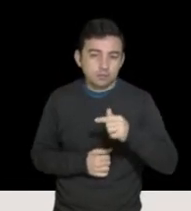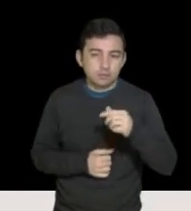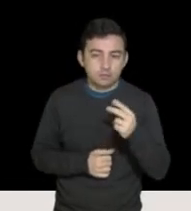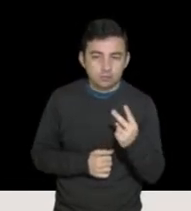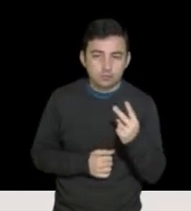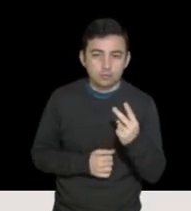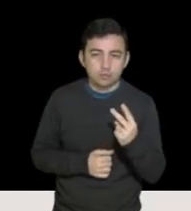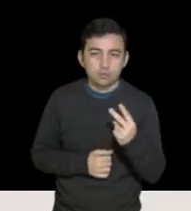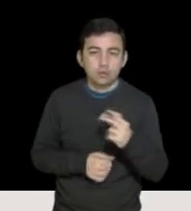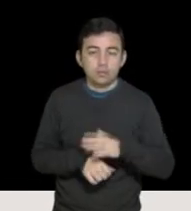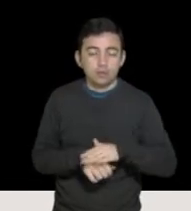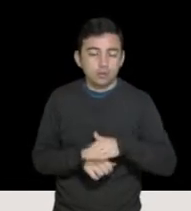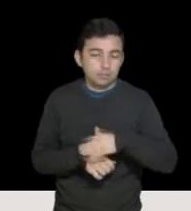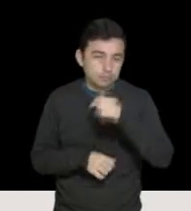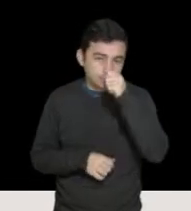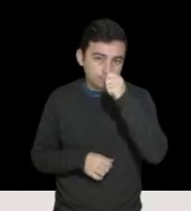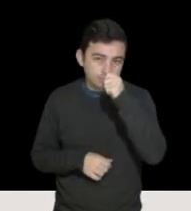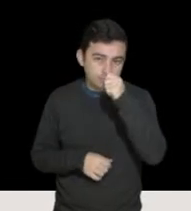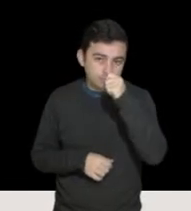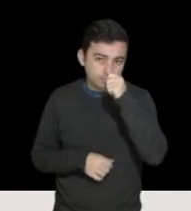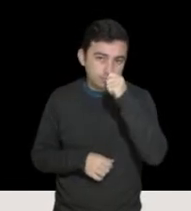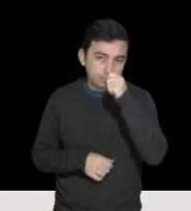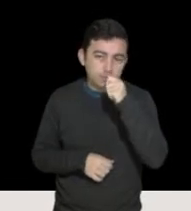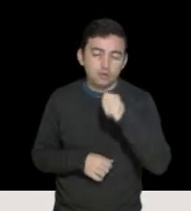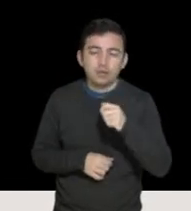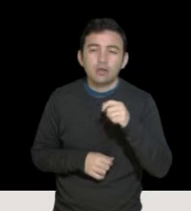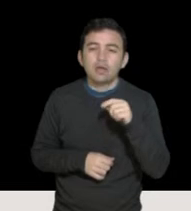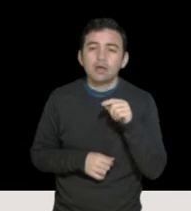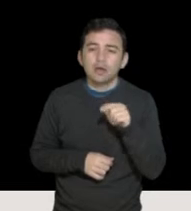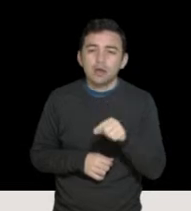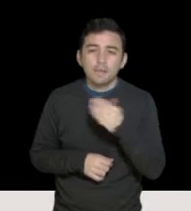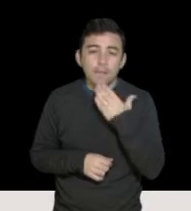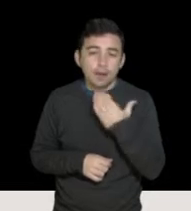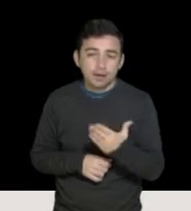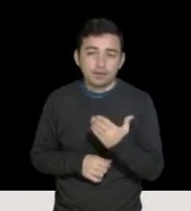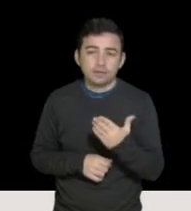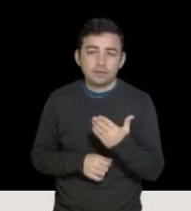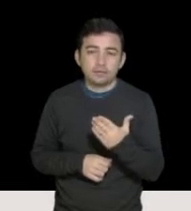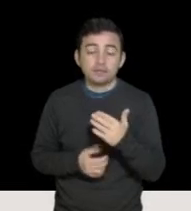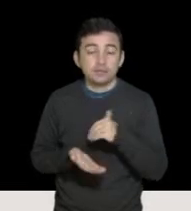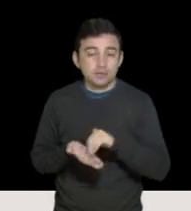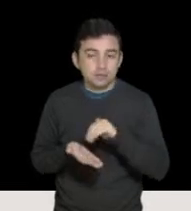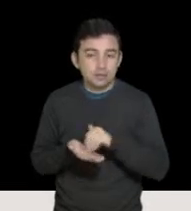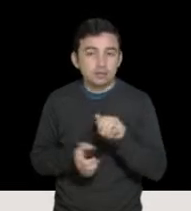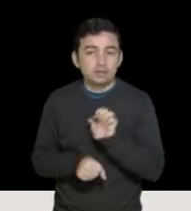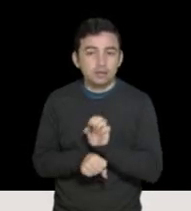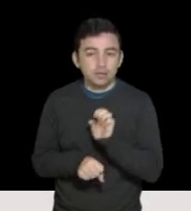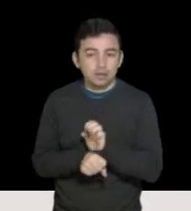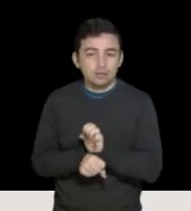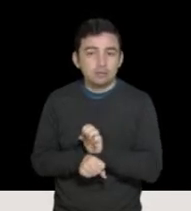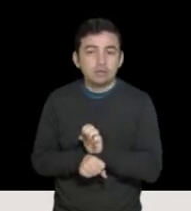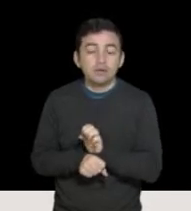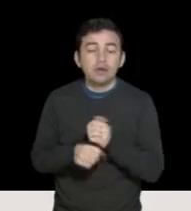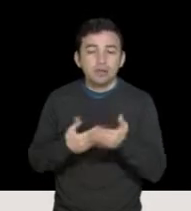272, deputado João Amin, solicitando ao secretário do Estado da Casa Civil cópia integral